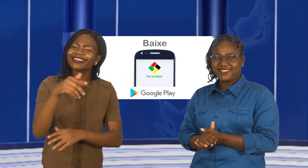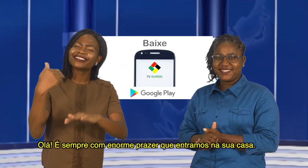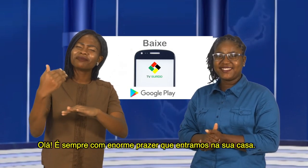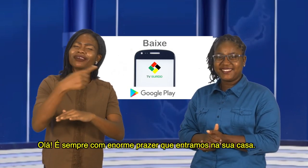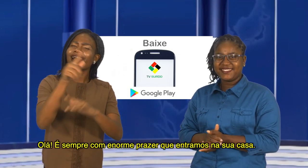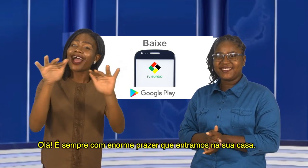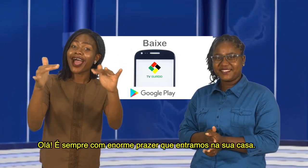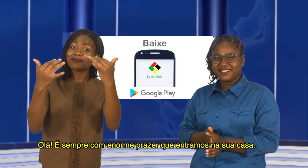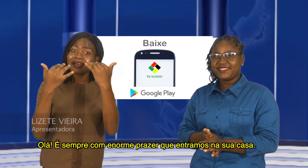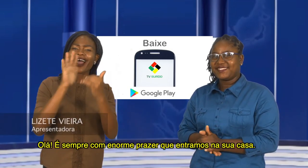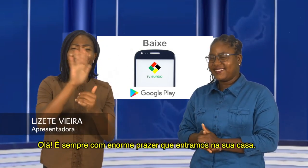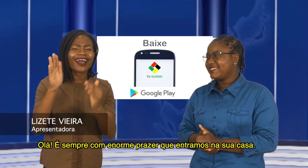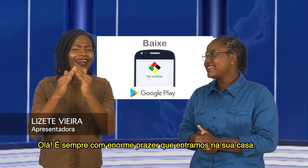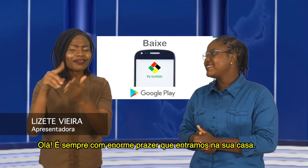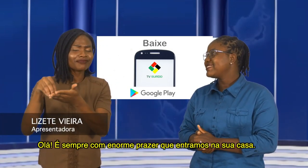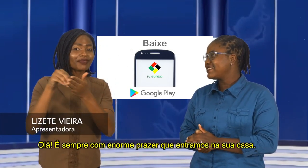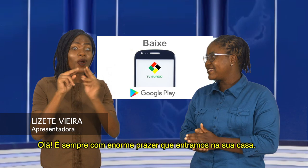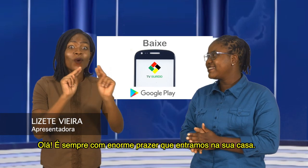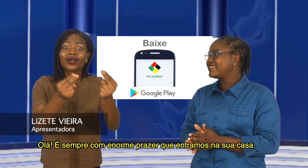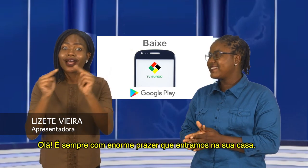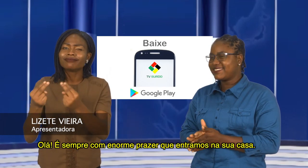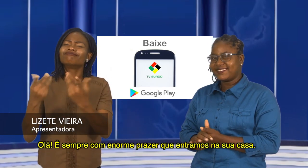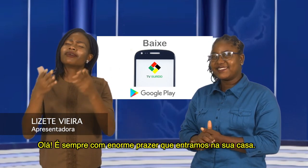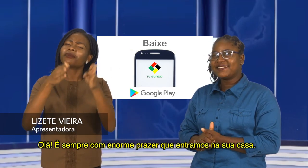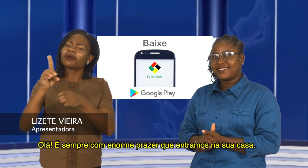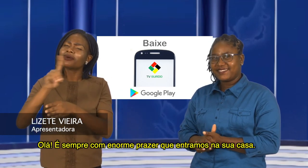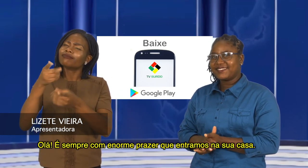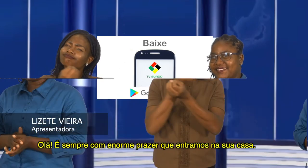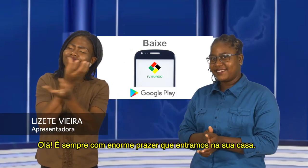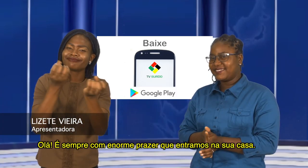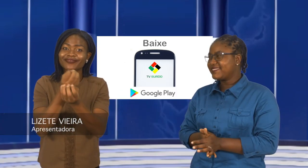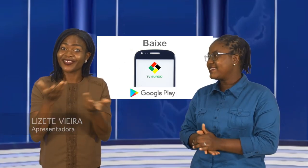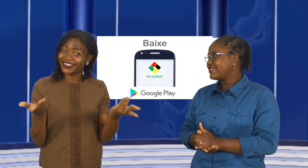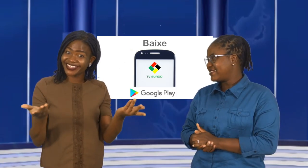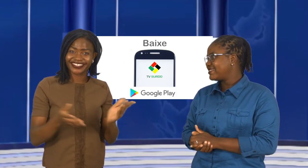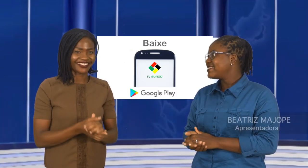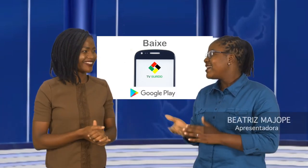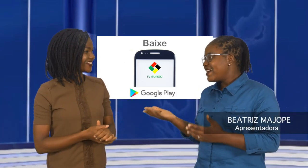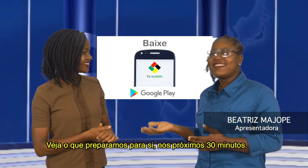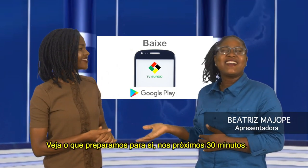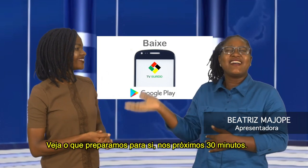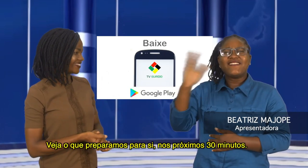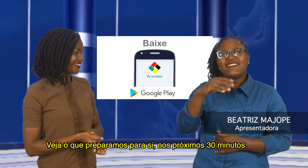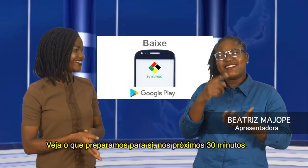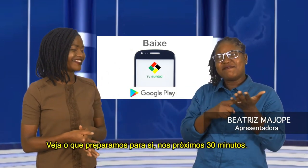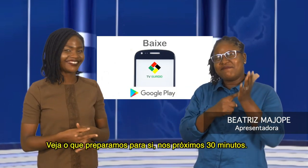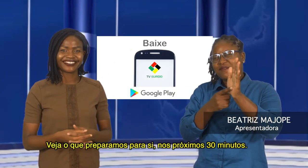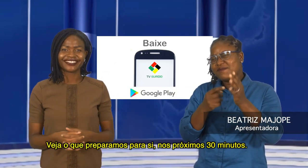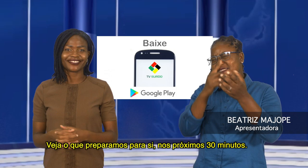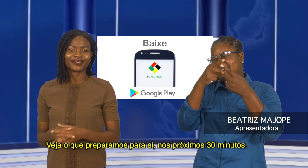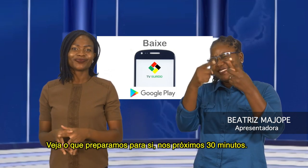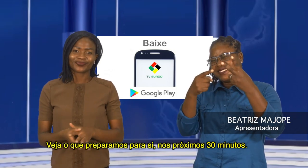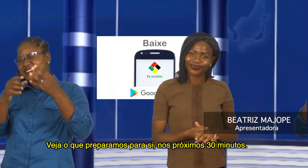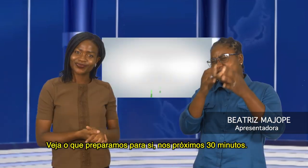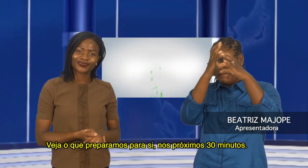Olá! É sempre com enorme prazer que entramos na sua casa. Veja o que preparamos